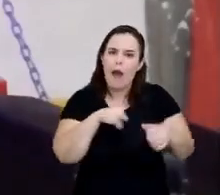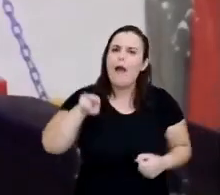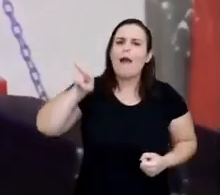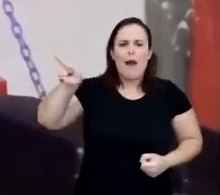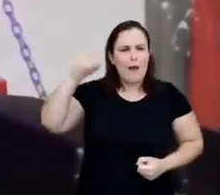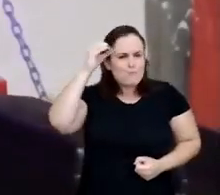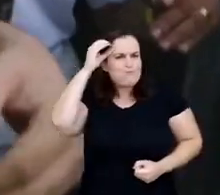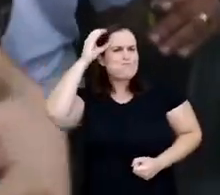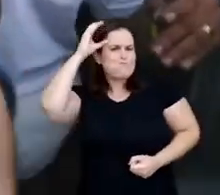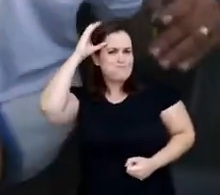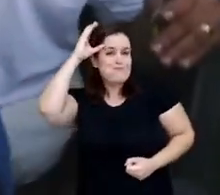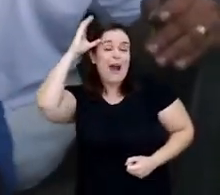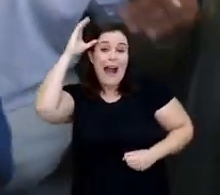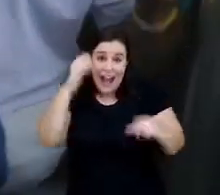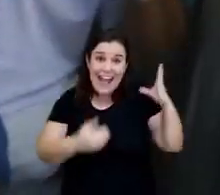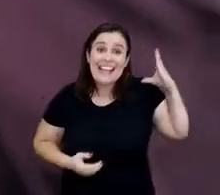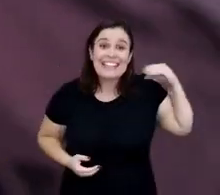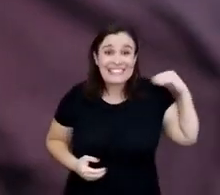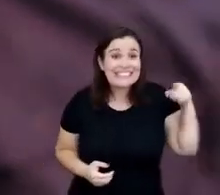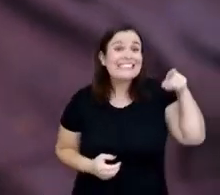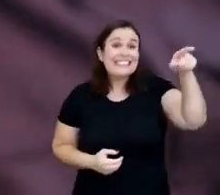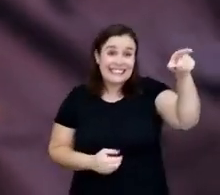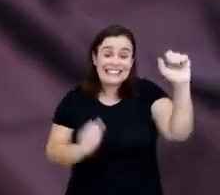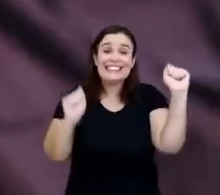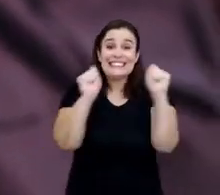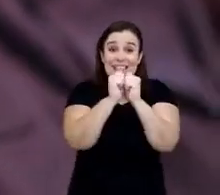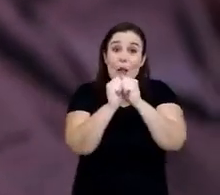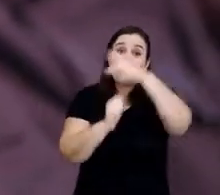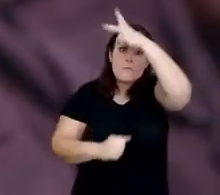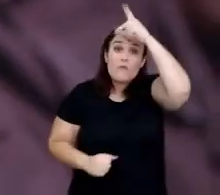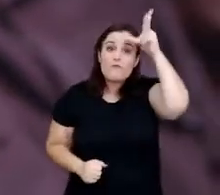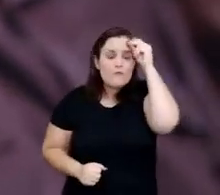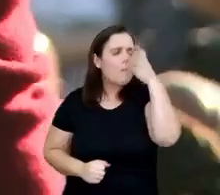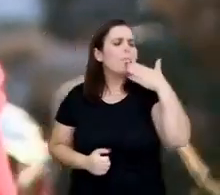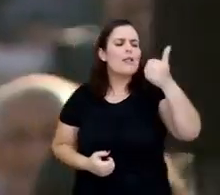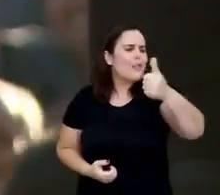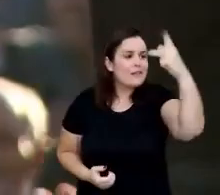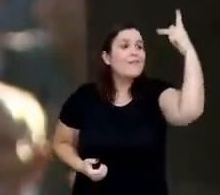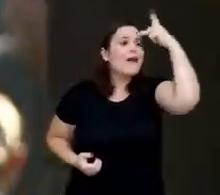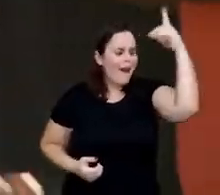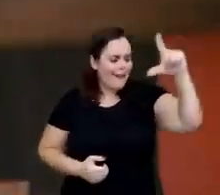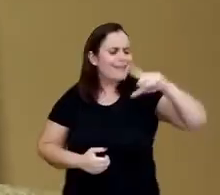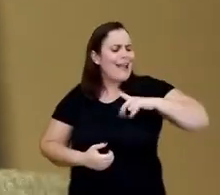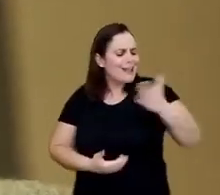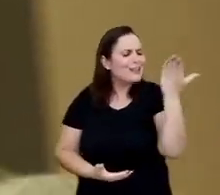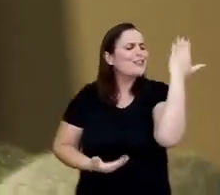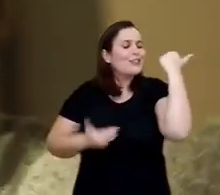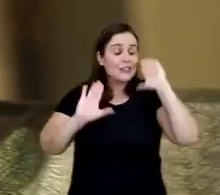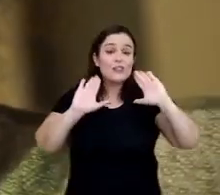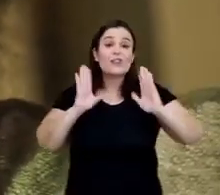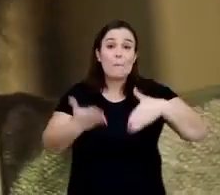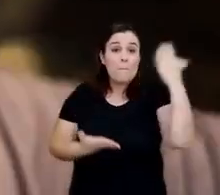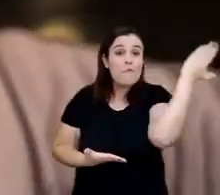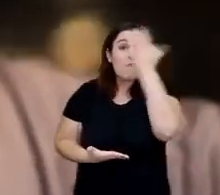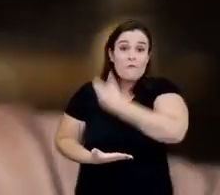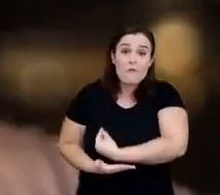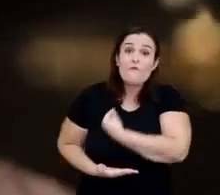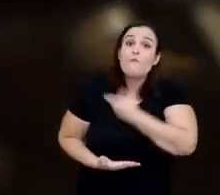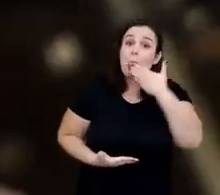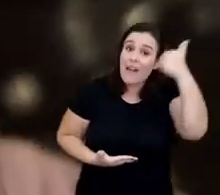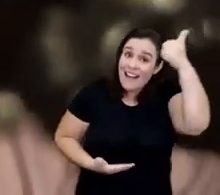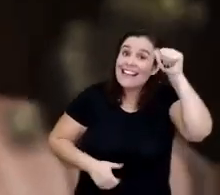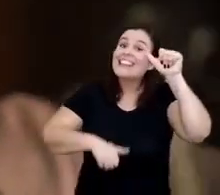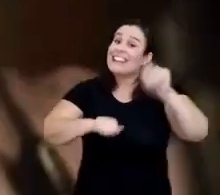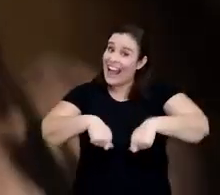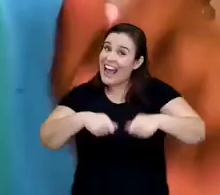Ele sabe demais e tem com Arundina a melhor prefeita que São Paulo já teve. Porque é possível melhorar a vida. O povo falou